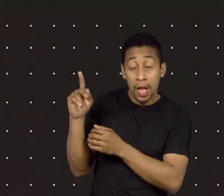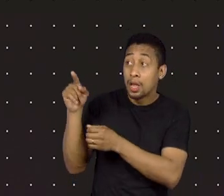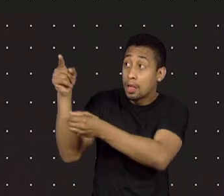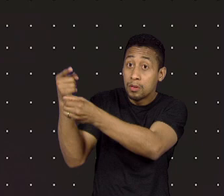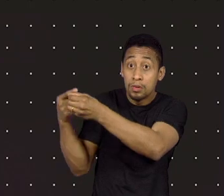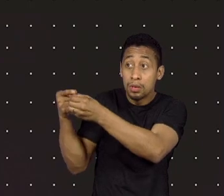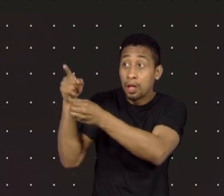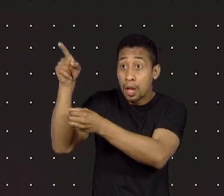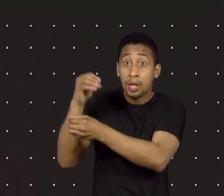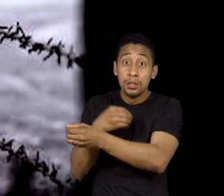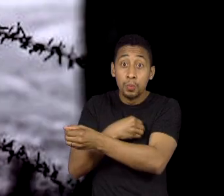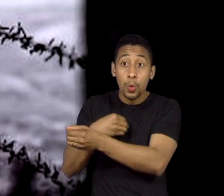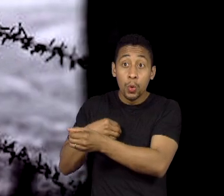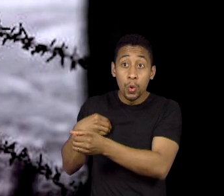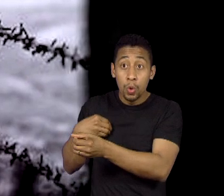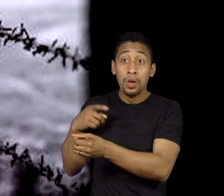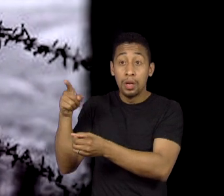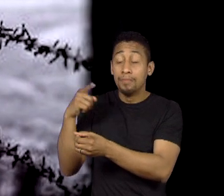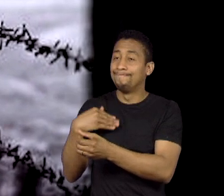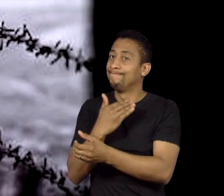como é lá na Polônia.